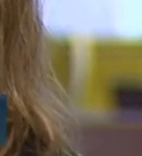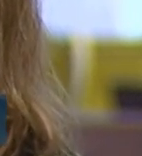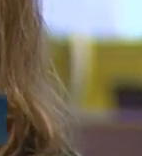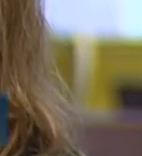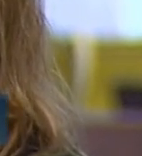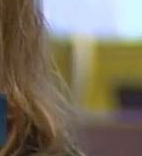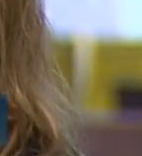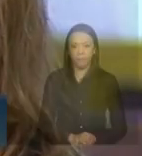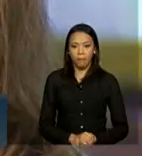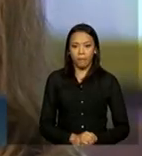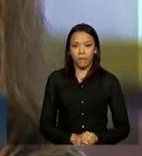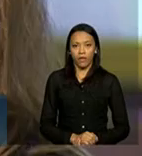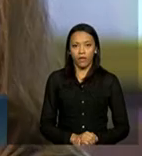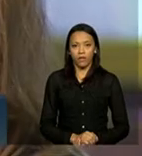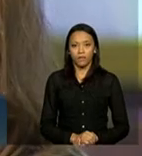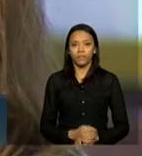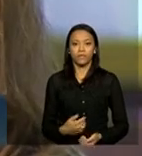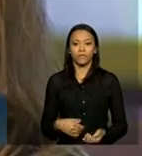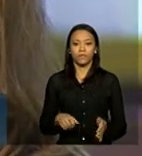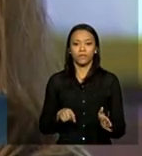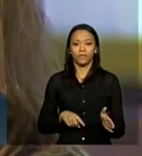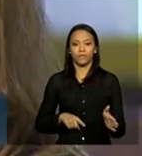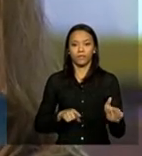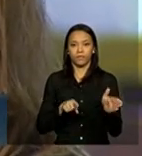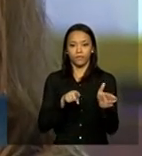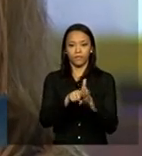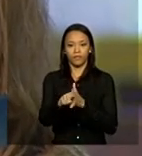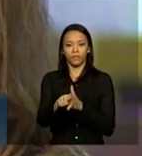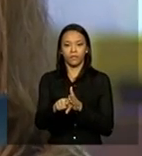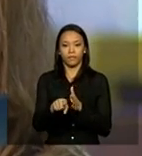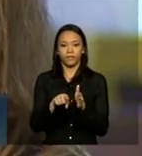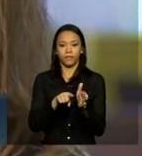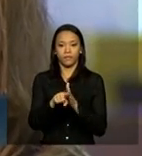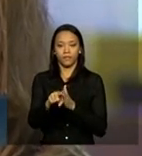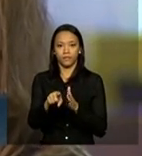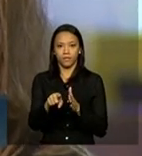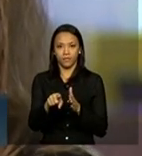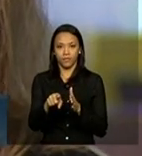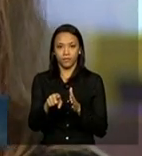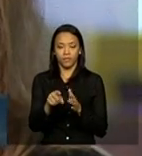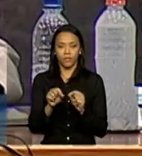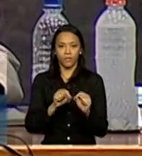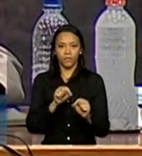o deságio de títulos que seriam emitidos nesse sentido. Porque o